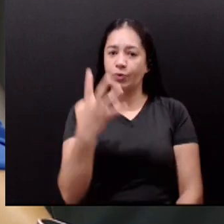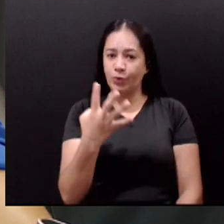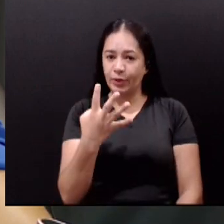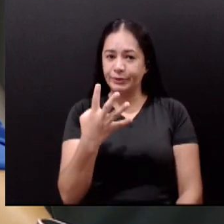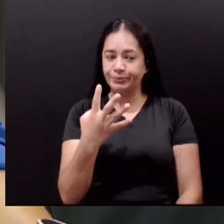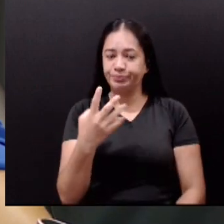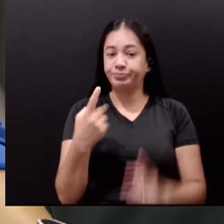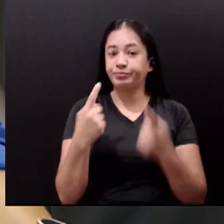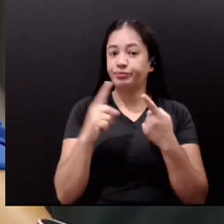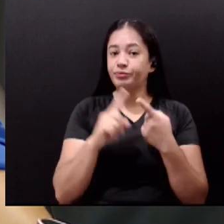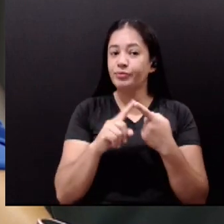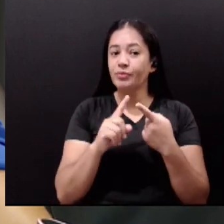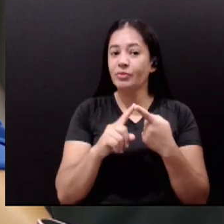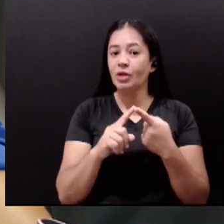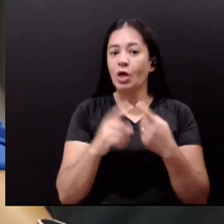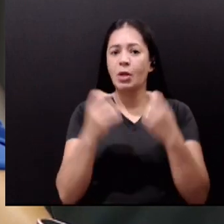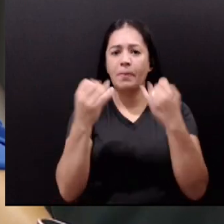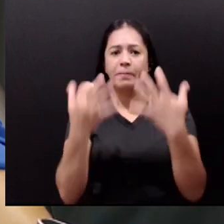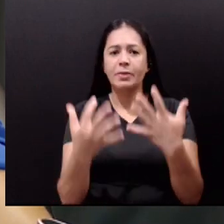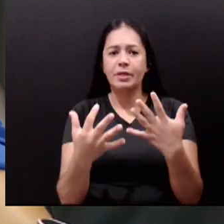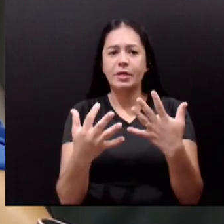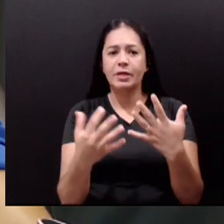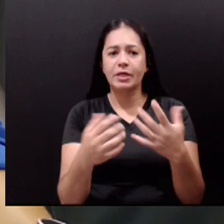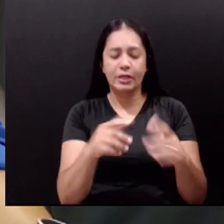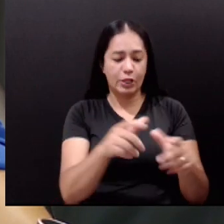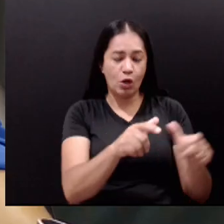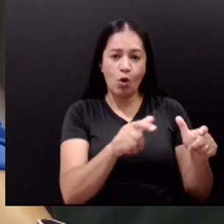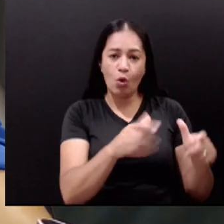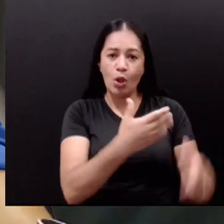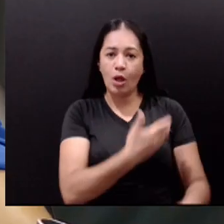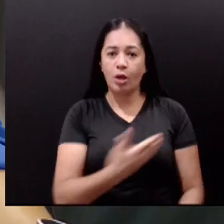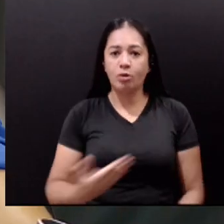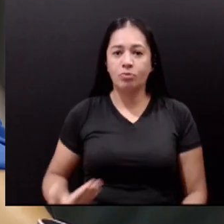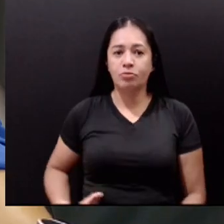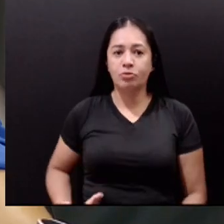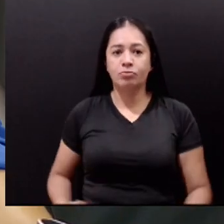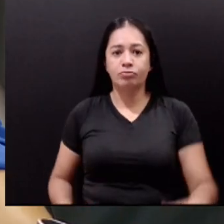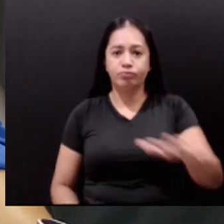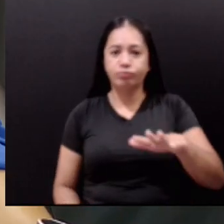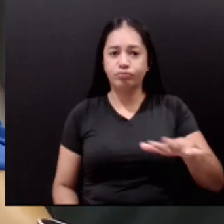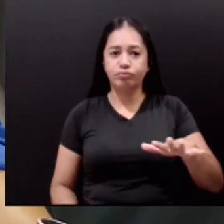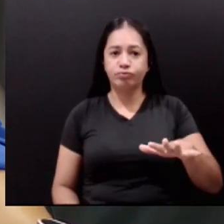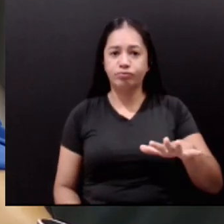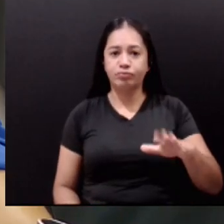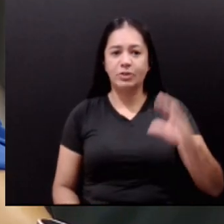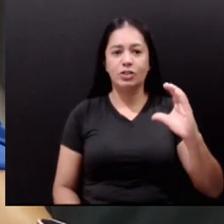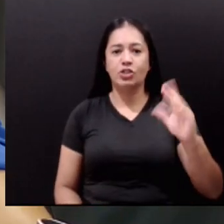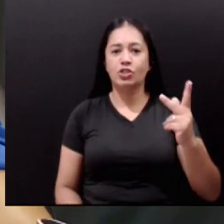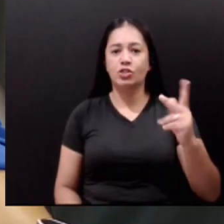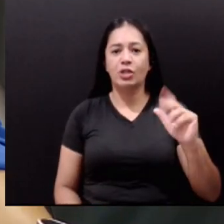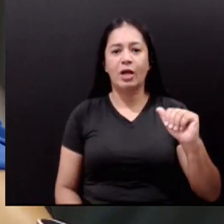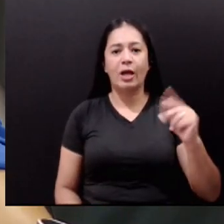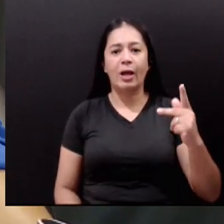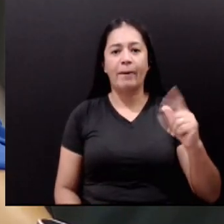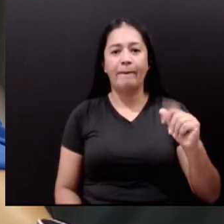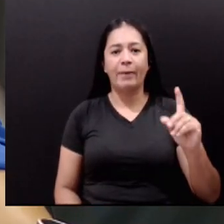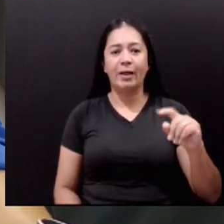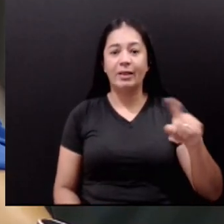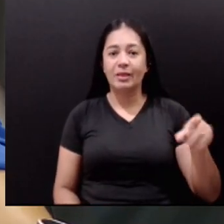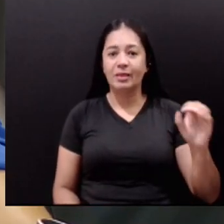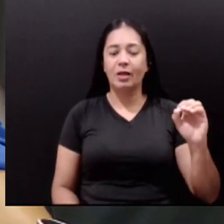analisado trata da afetação de uma área pública na região do Jardim Chapadão, destinado à implantação de uma unidade de saúde.